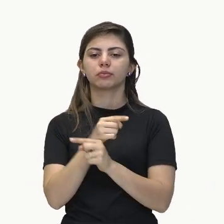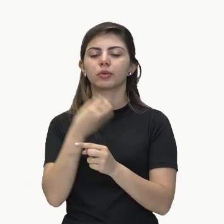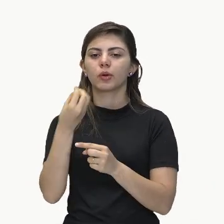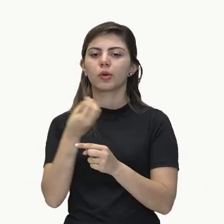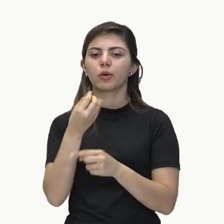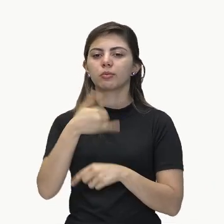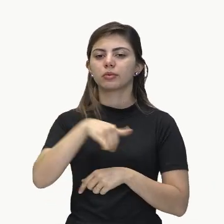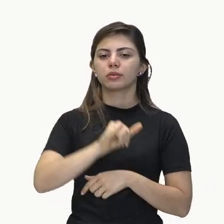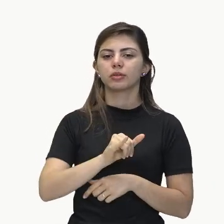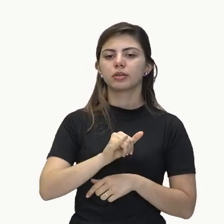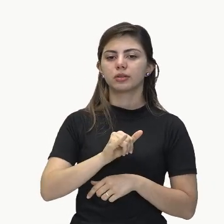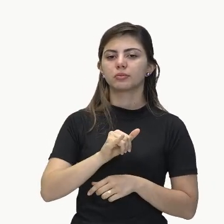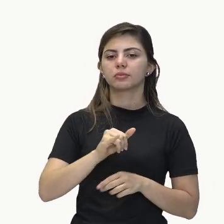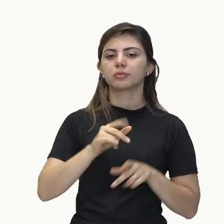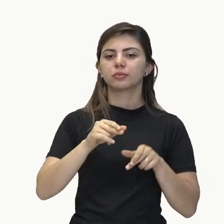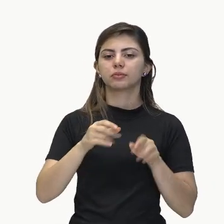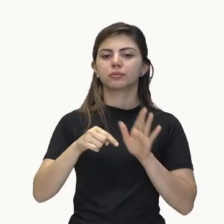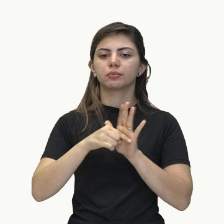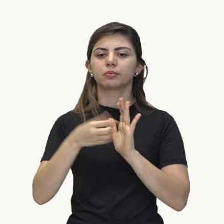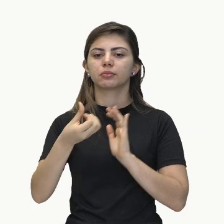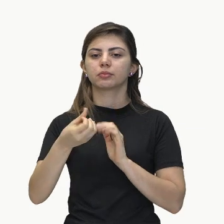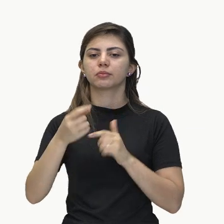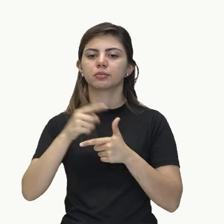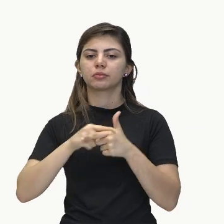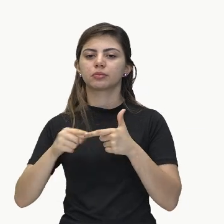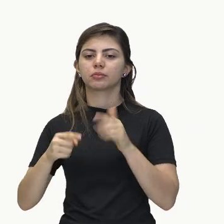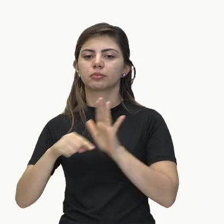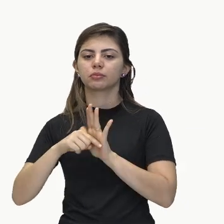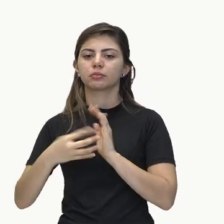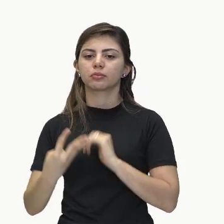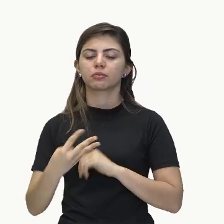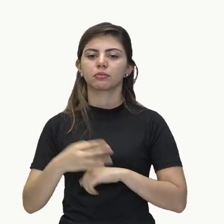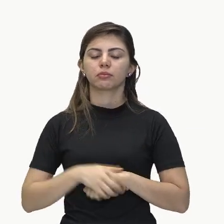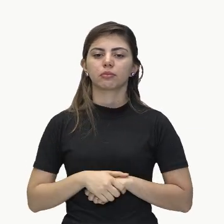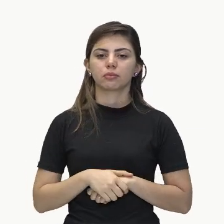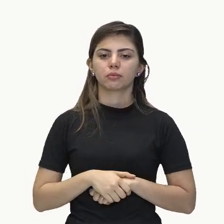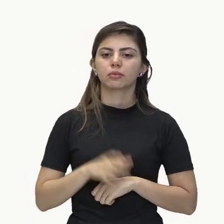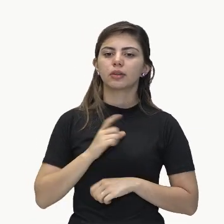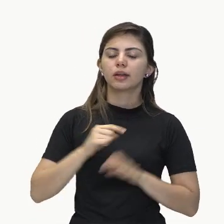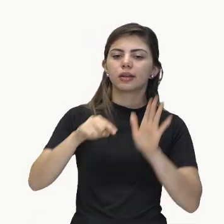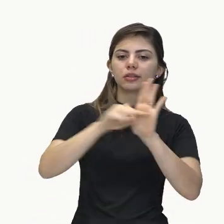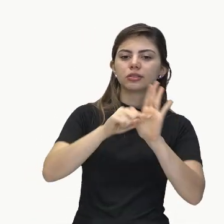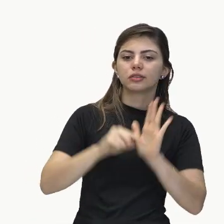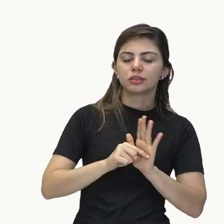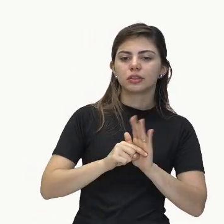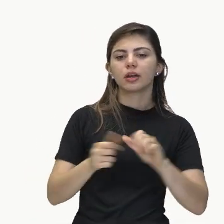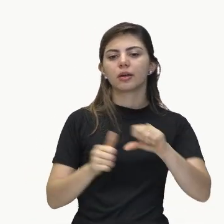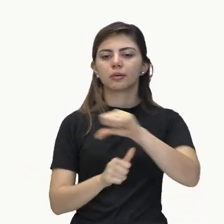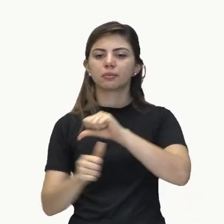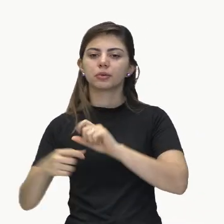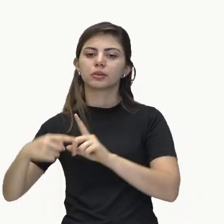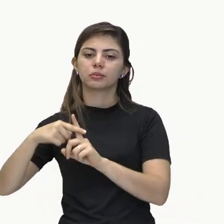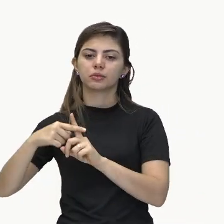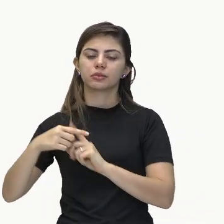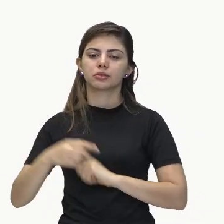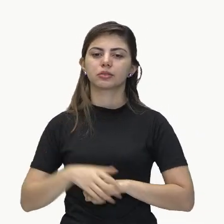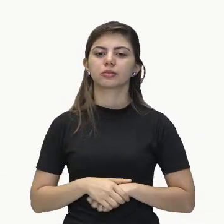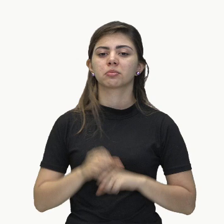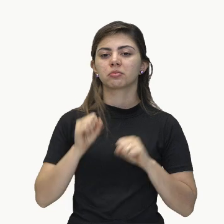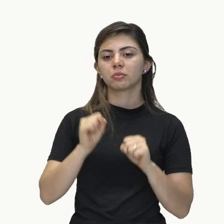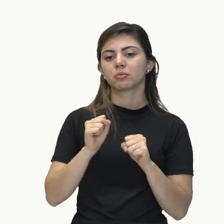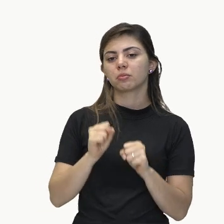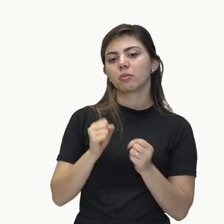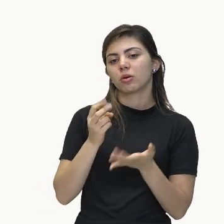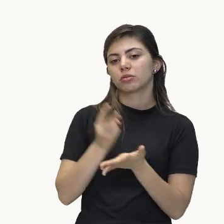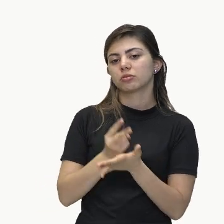Tá? Então, sempre que eu tenho, ó, dois sinais negativos, deixa positivo. Eu posso deixar assim,